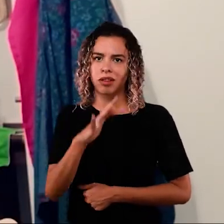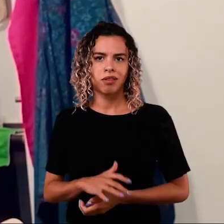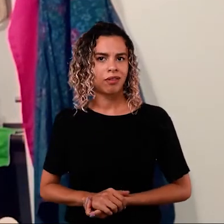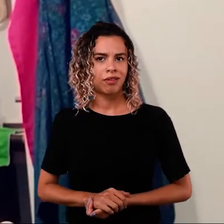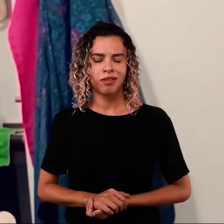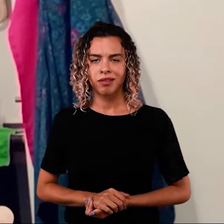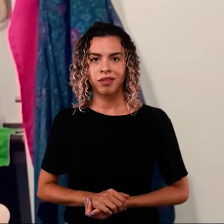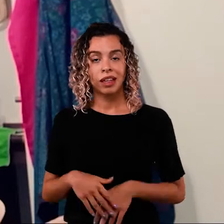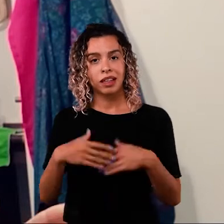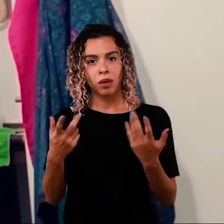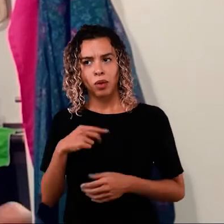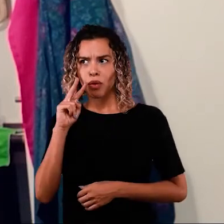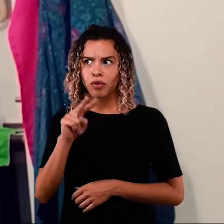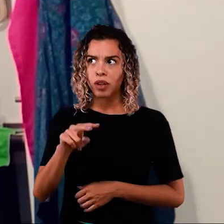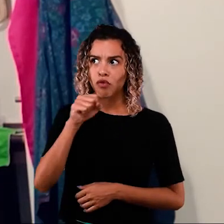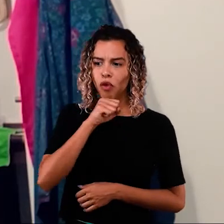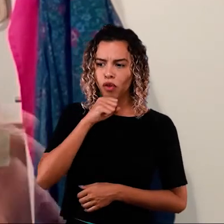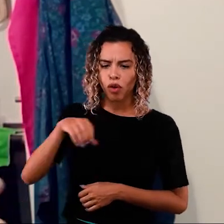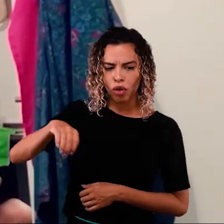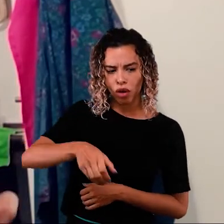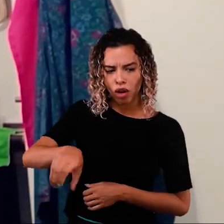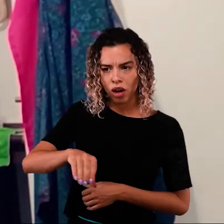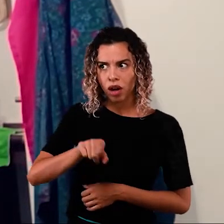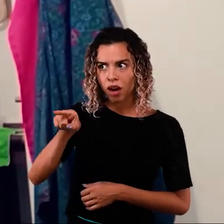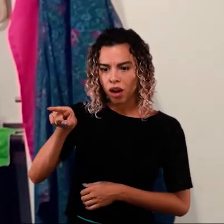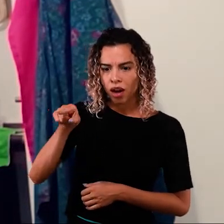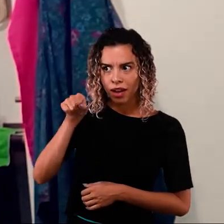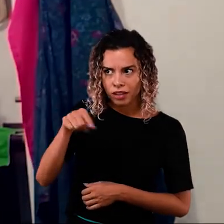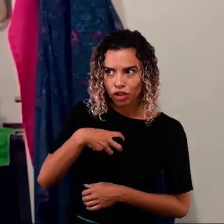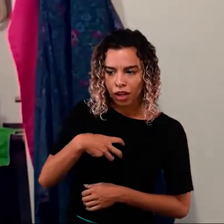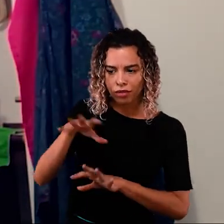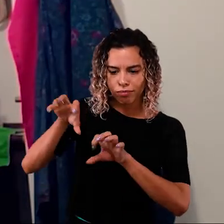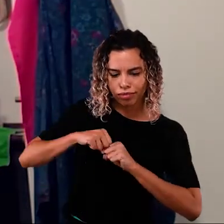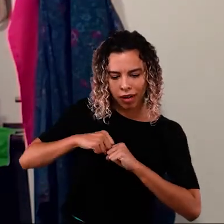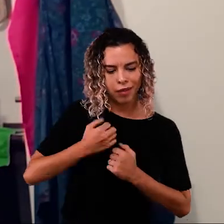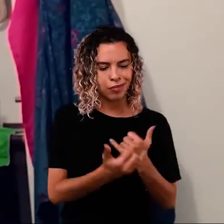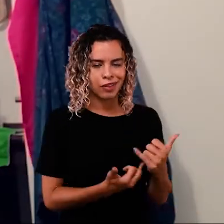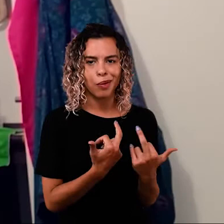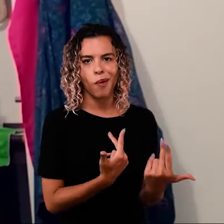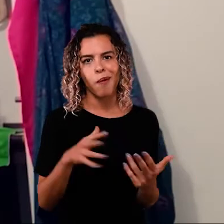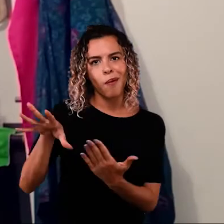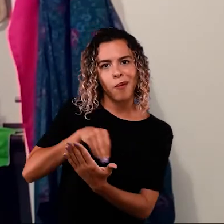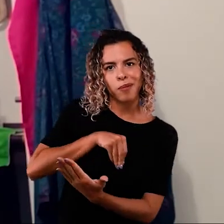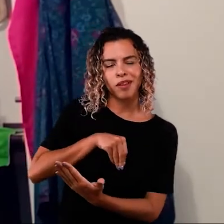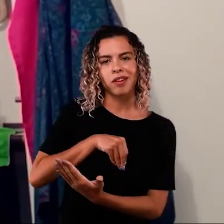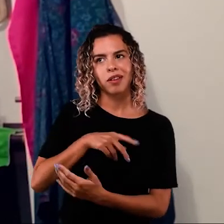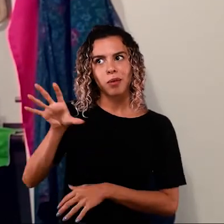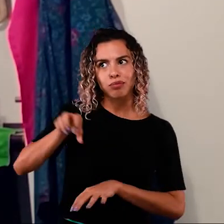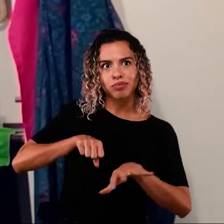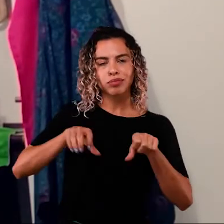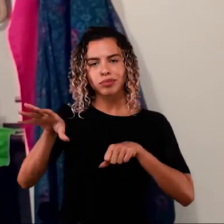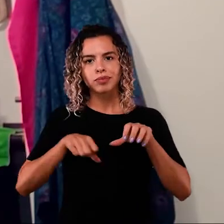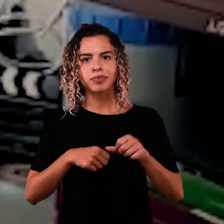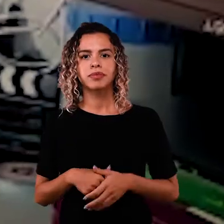não sabia. Então eu tive que ver o avô dele brincando. Falei, é assim que brinca. Tá. Então eu entendi, assim que brinca, eu